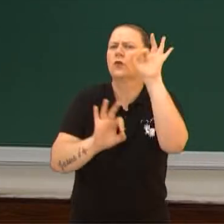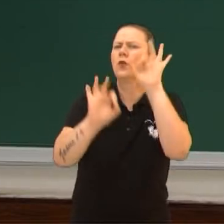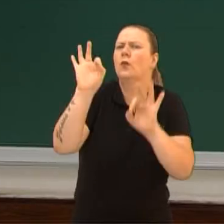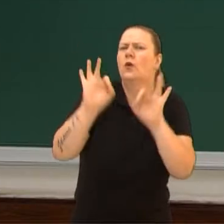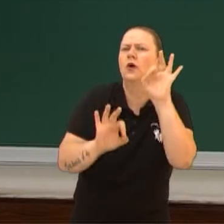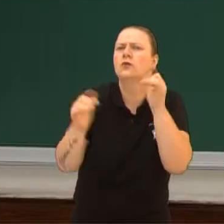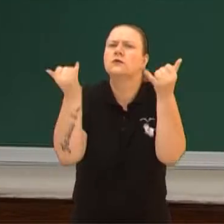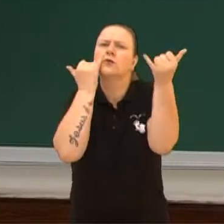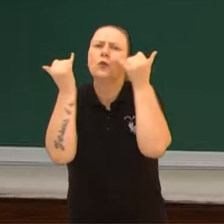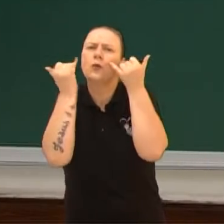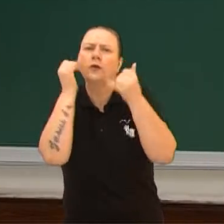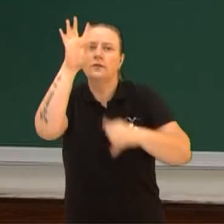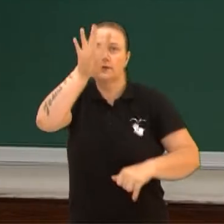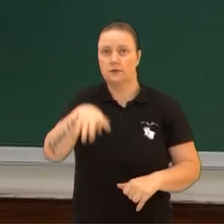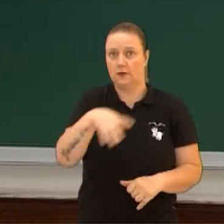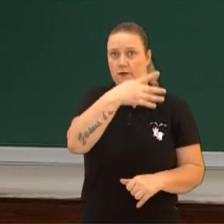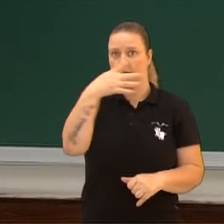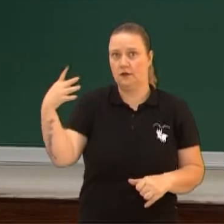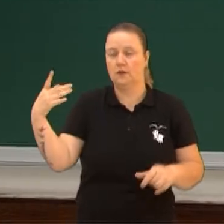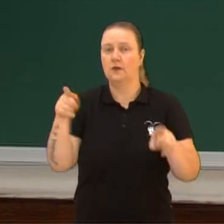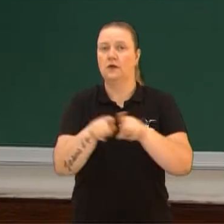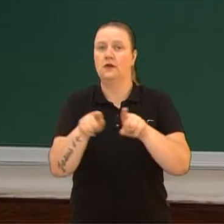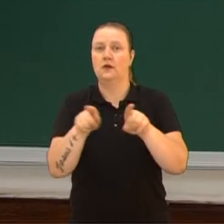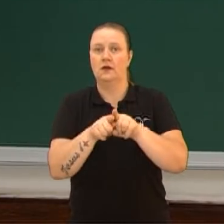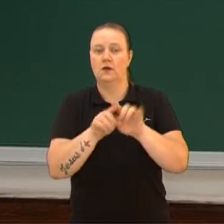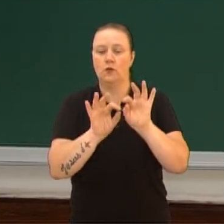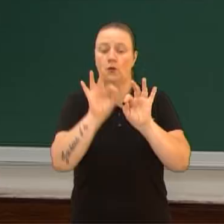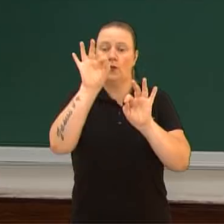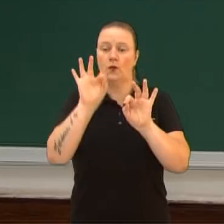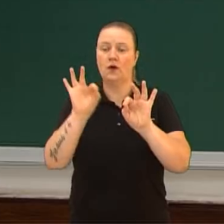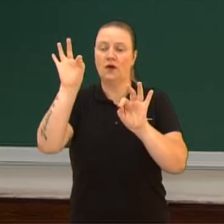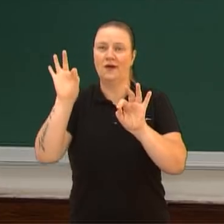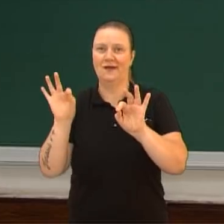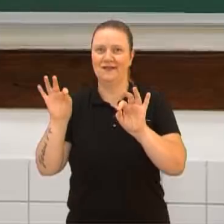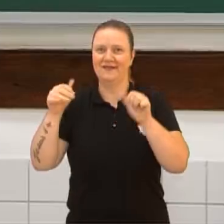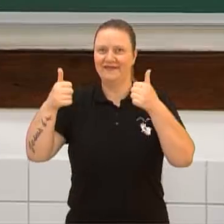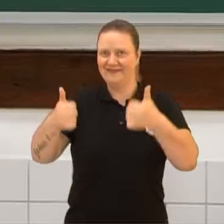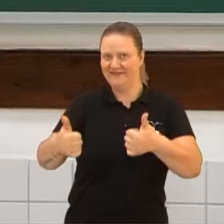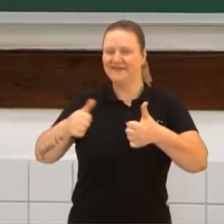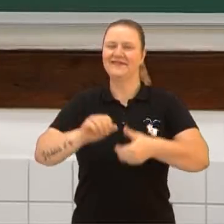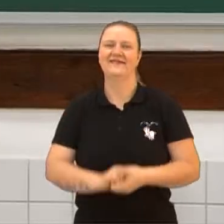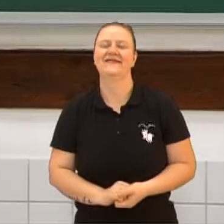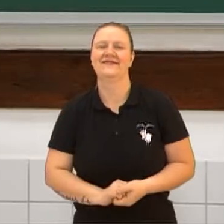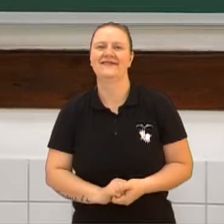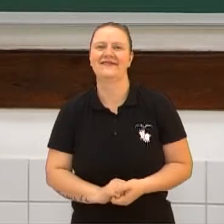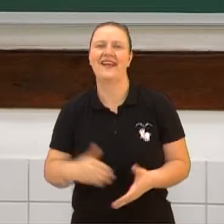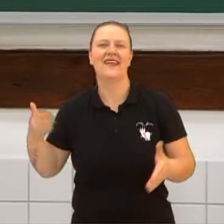organização de dados em tabelas e a construção, né, de gráficos, tá bom? Então,